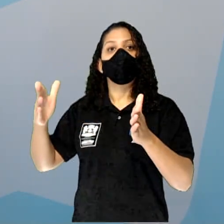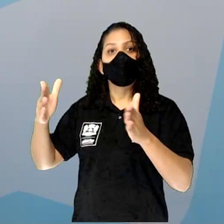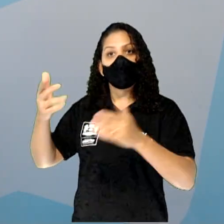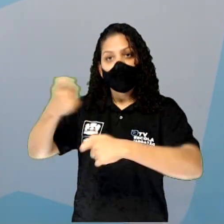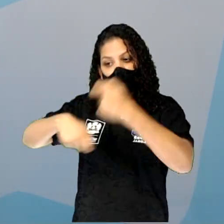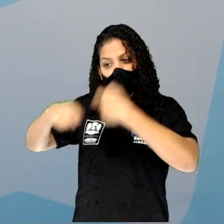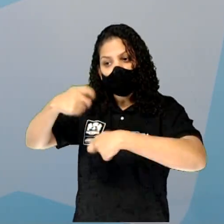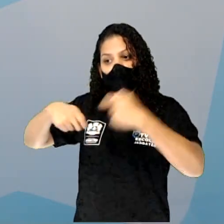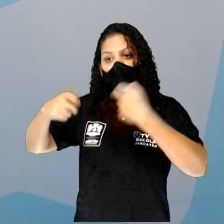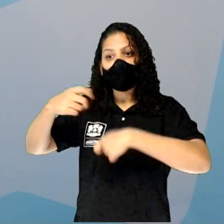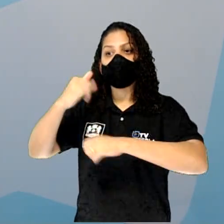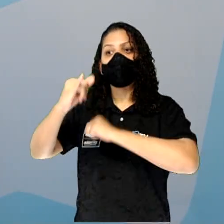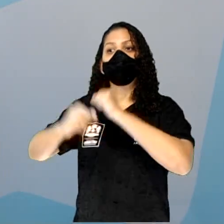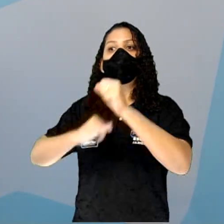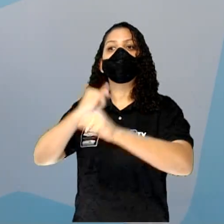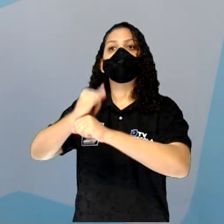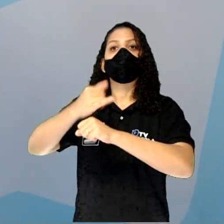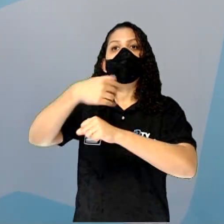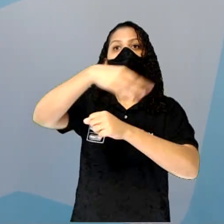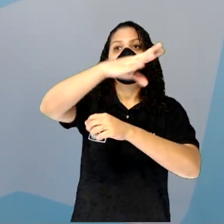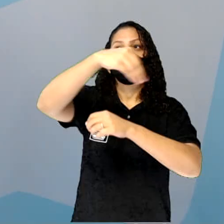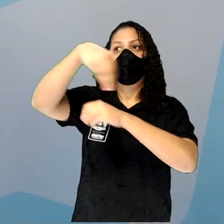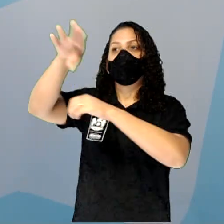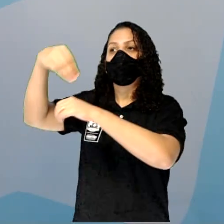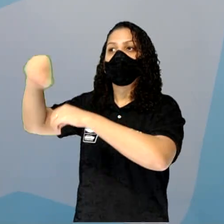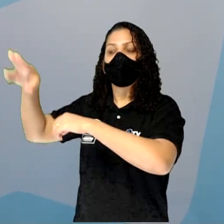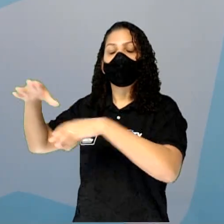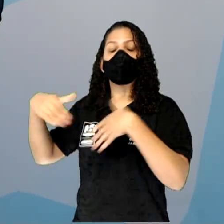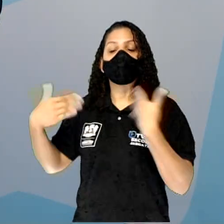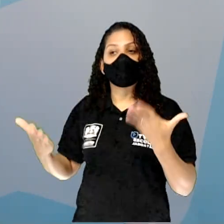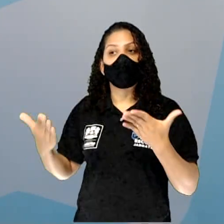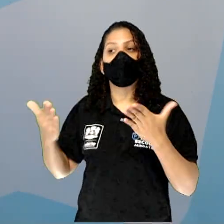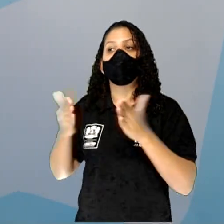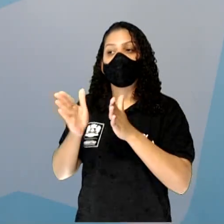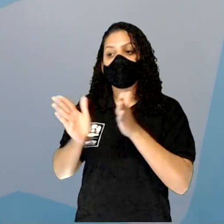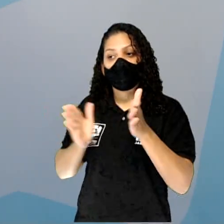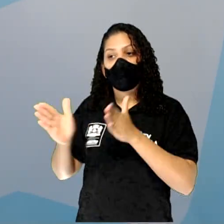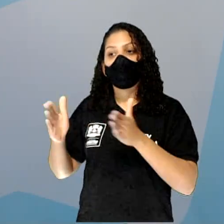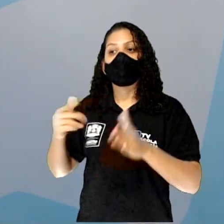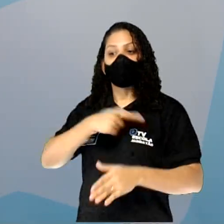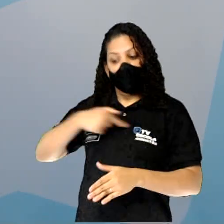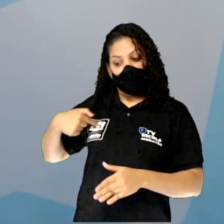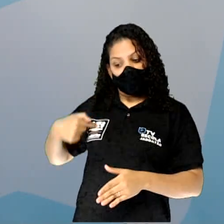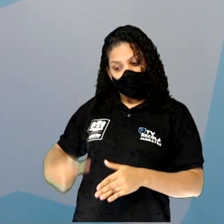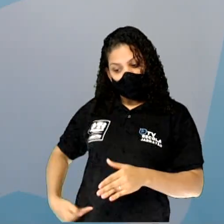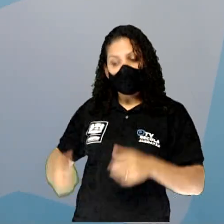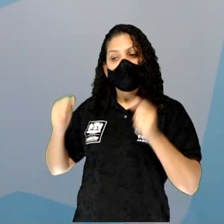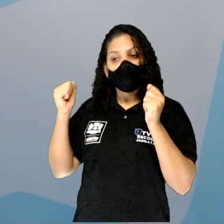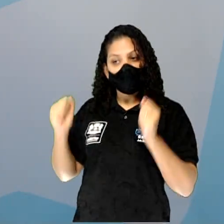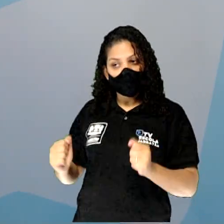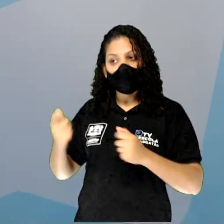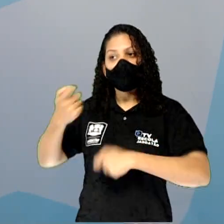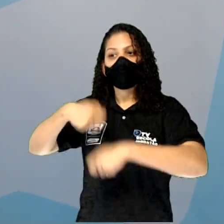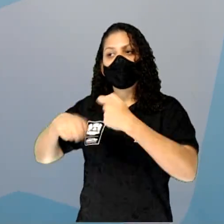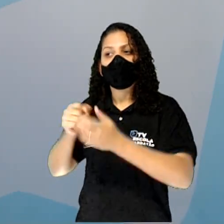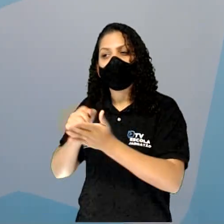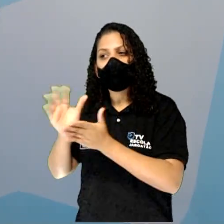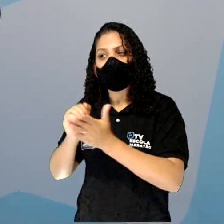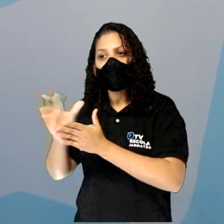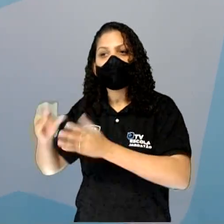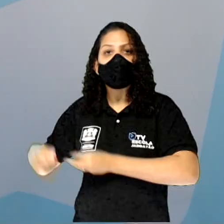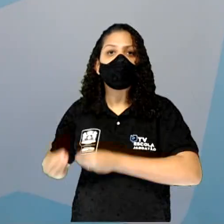exterior. A partir desse momento, a China já poderia vender, exportar para outros